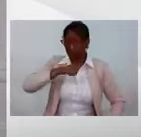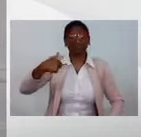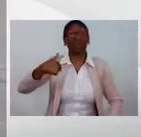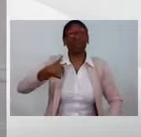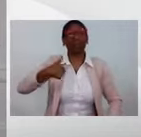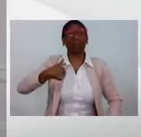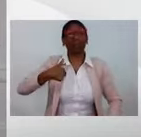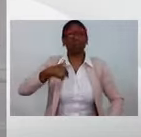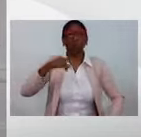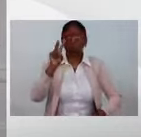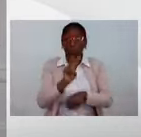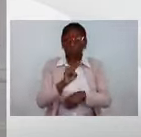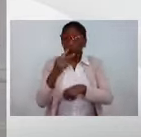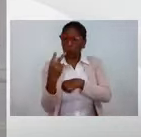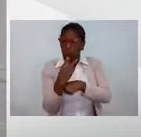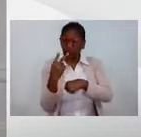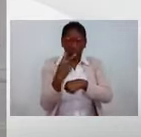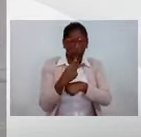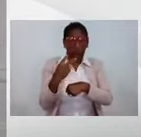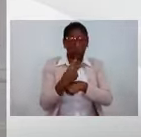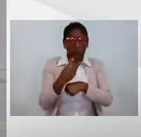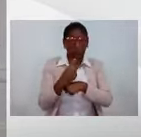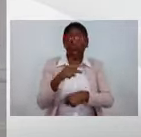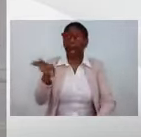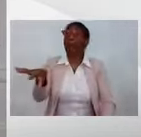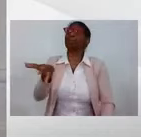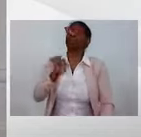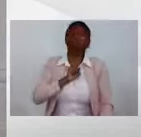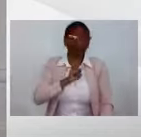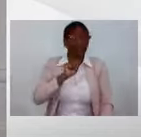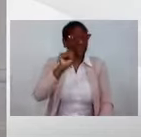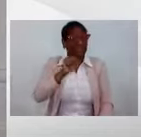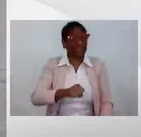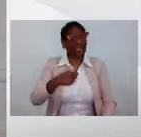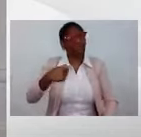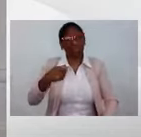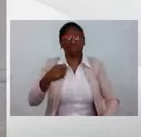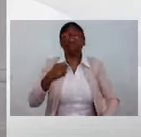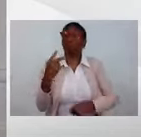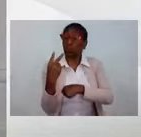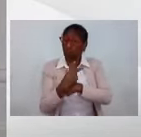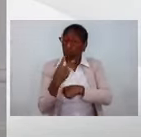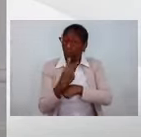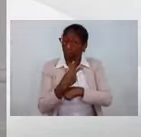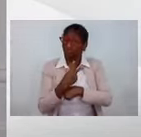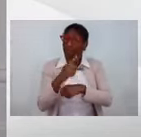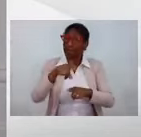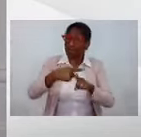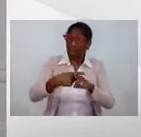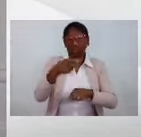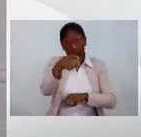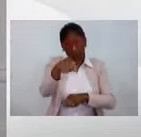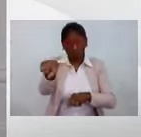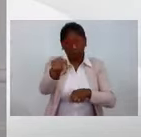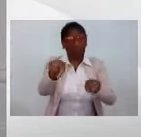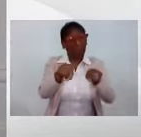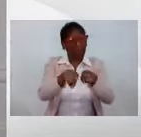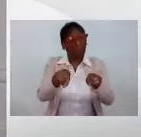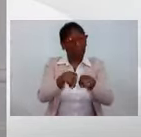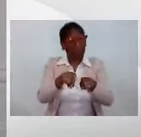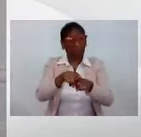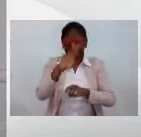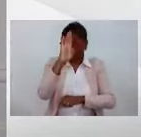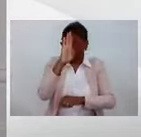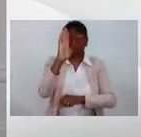me cuidando, acabei sendo contaminado, preciso me cuidar mais, todos precisamos nos cuidar mais e,